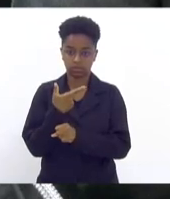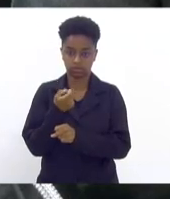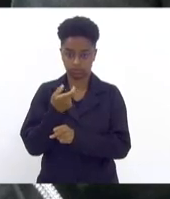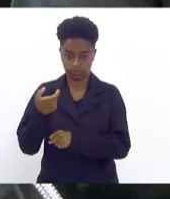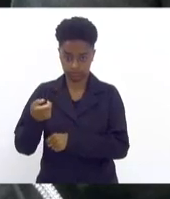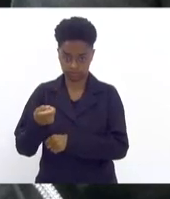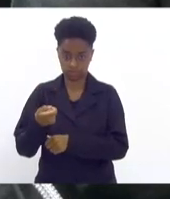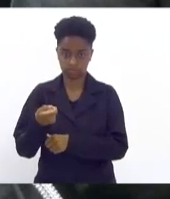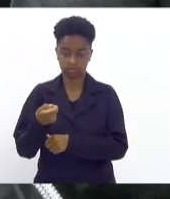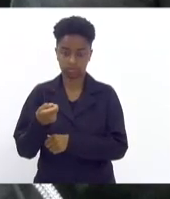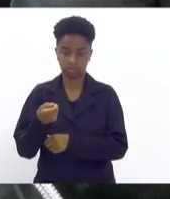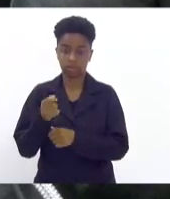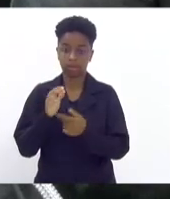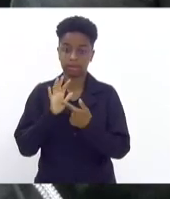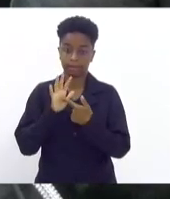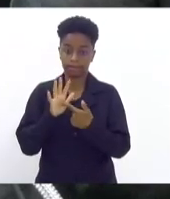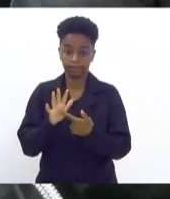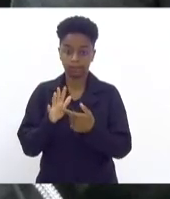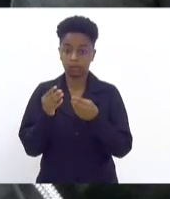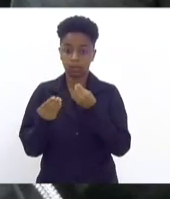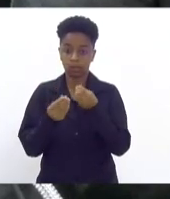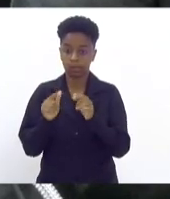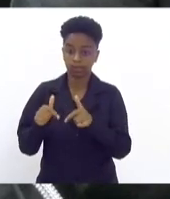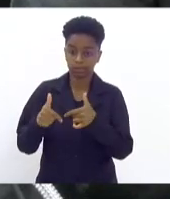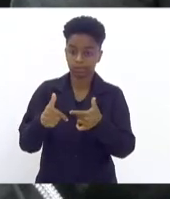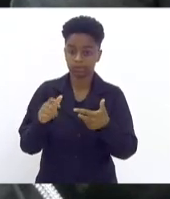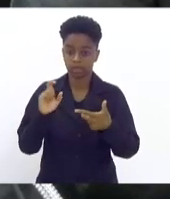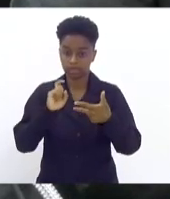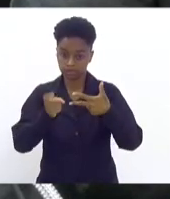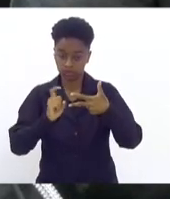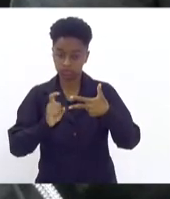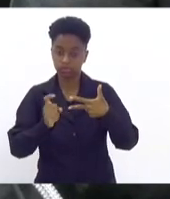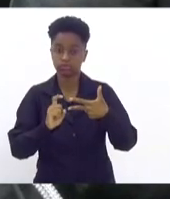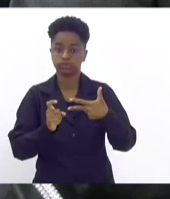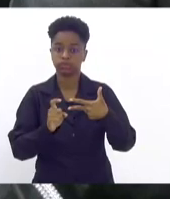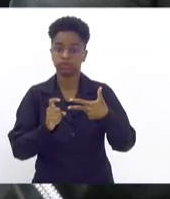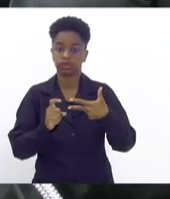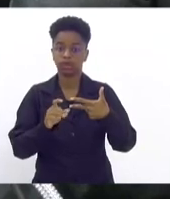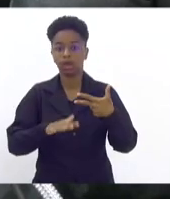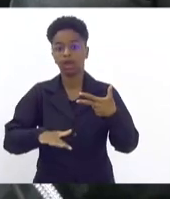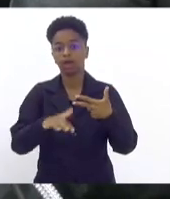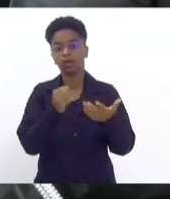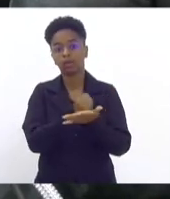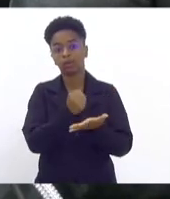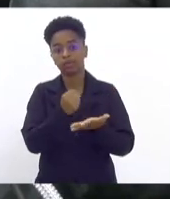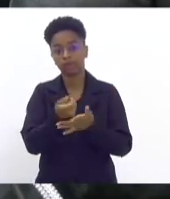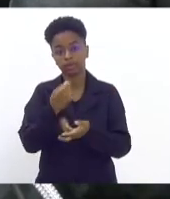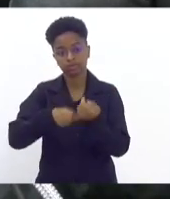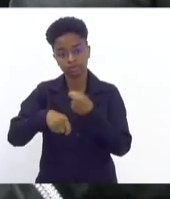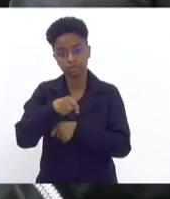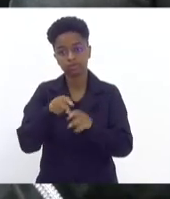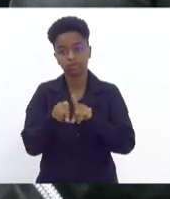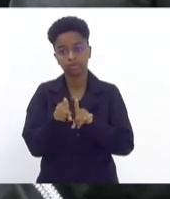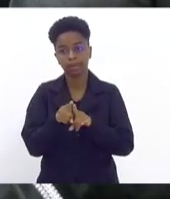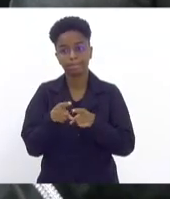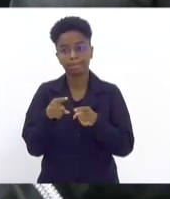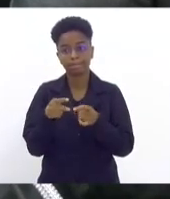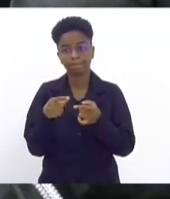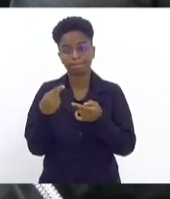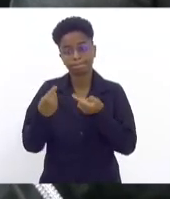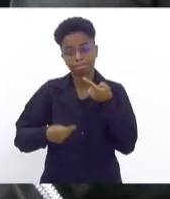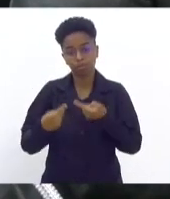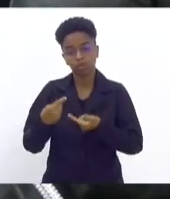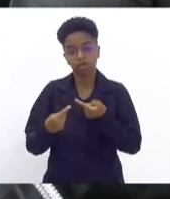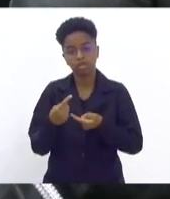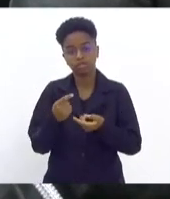de 2020, que questiona a intervenção na competência do Poder Executivo na gestão de contratos administrativos e sua política tarifária.